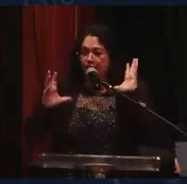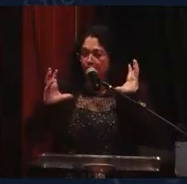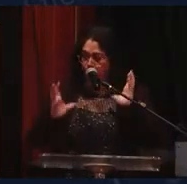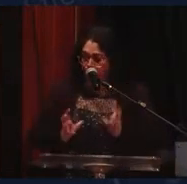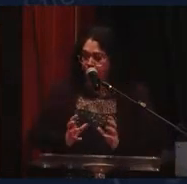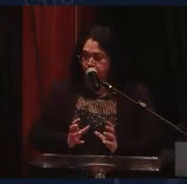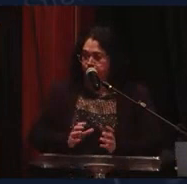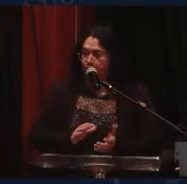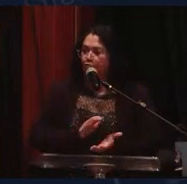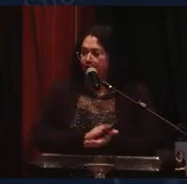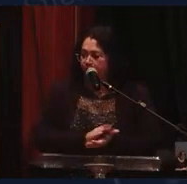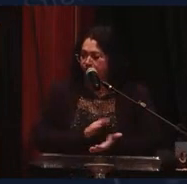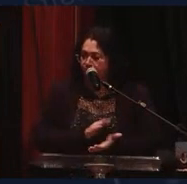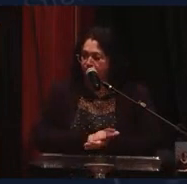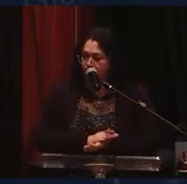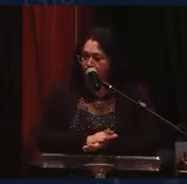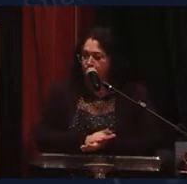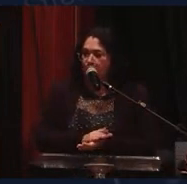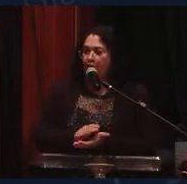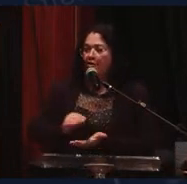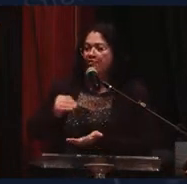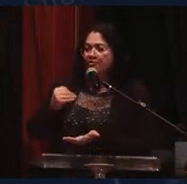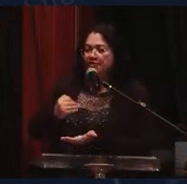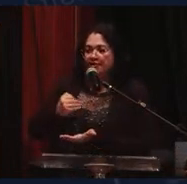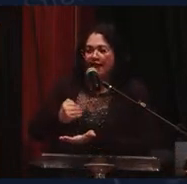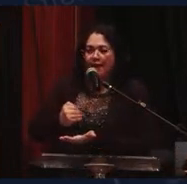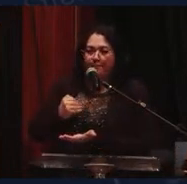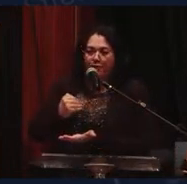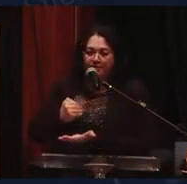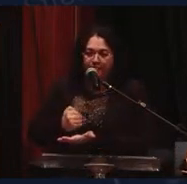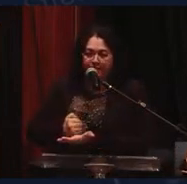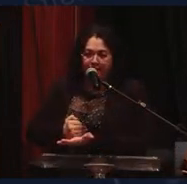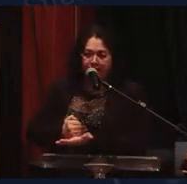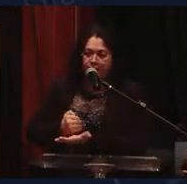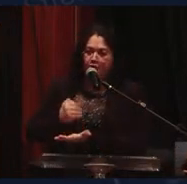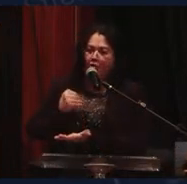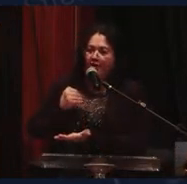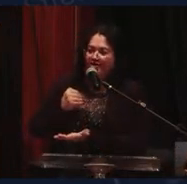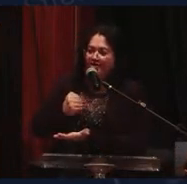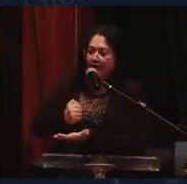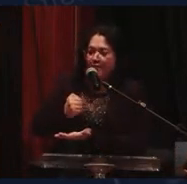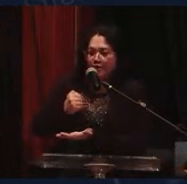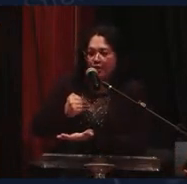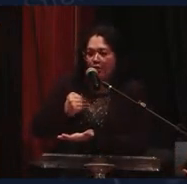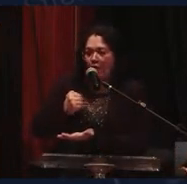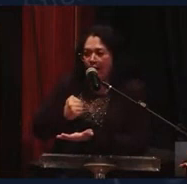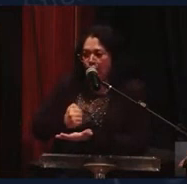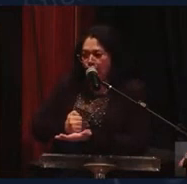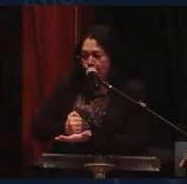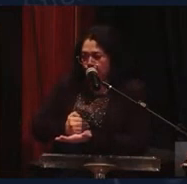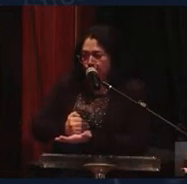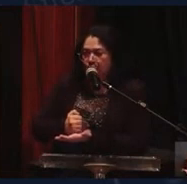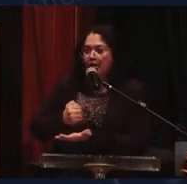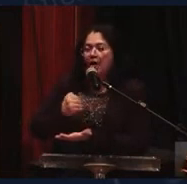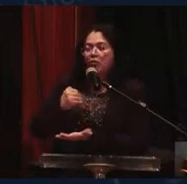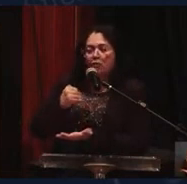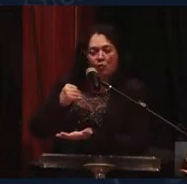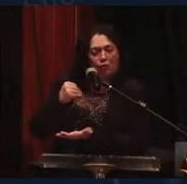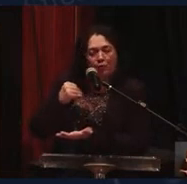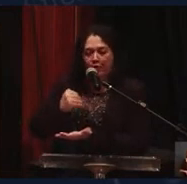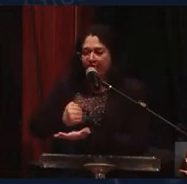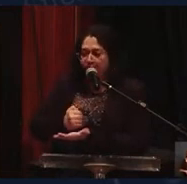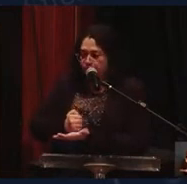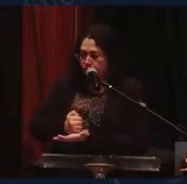de contexto. Com dado na mão, você tem a possibilidade de conhecer melhor o aluno,